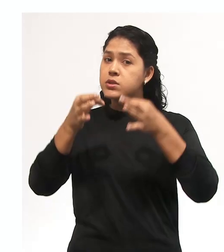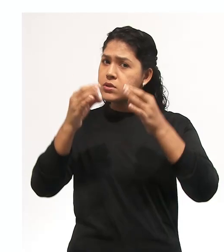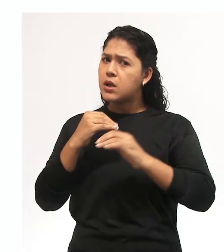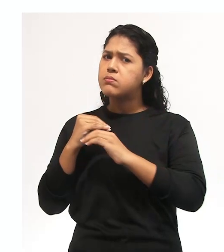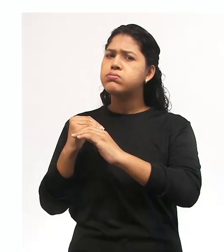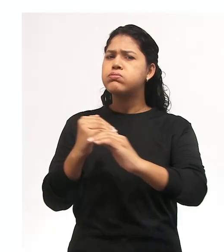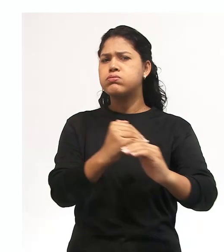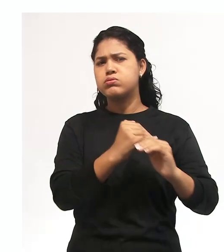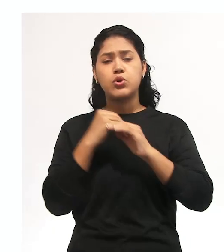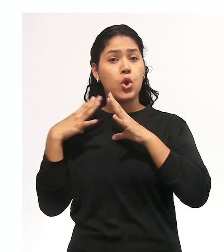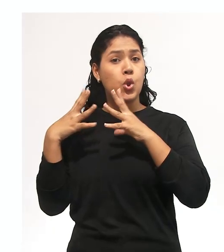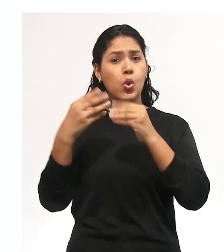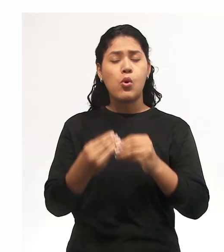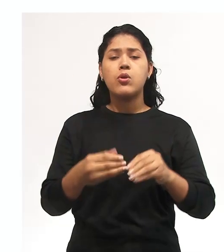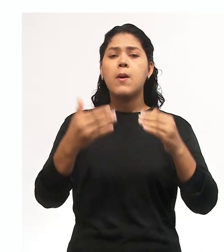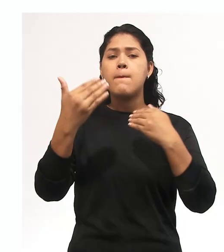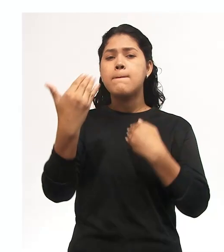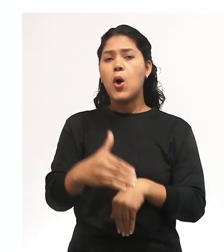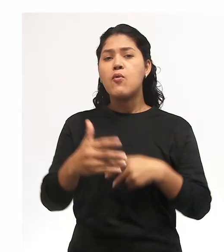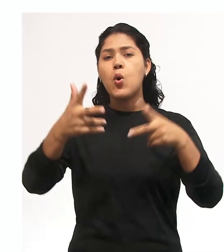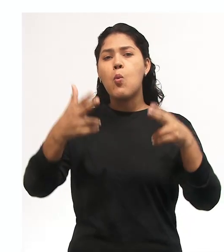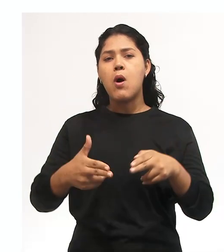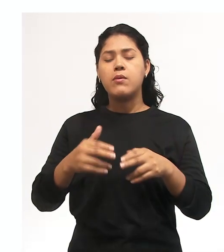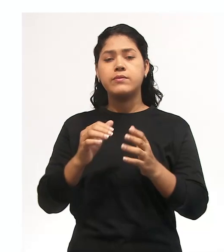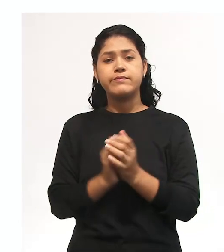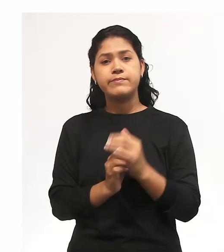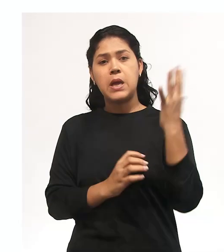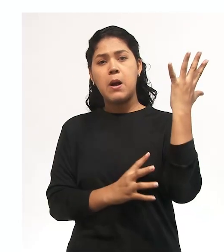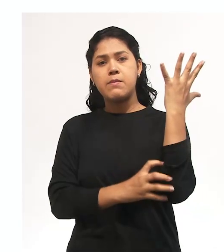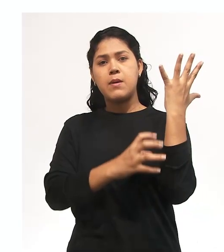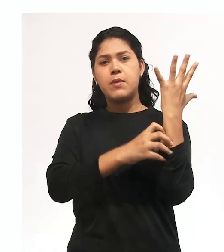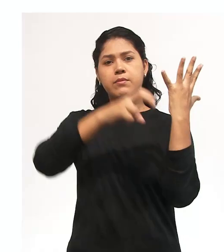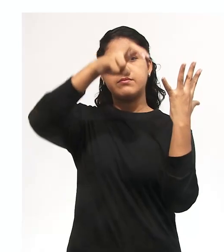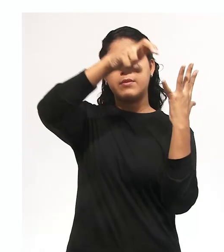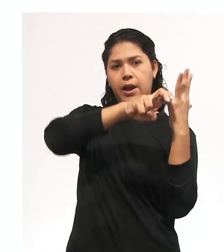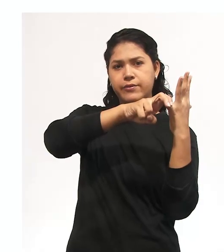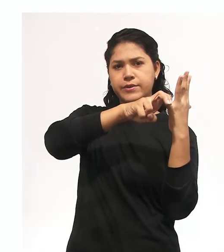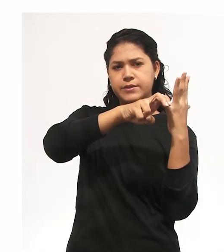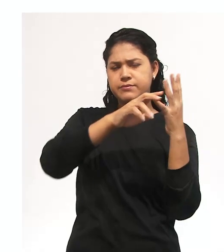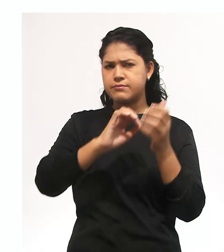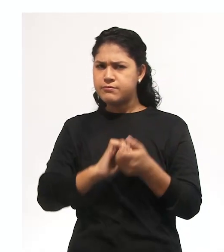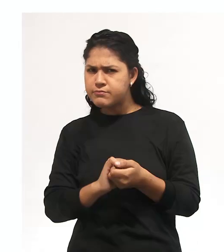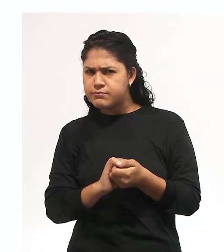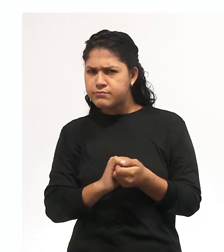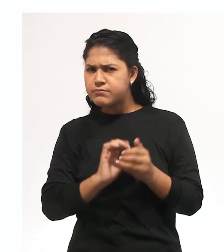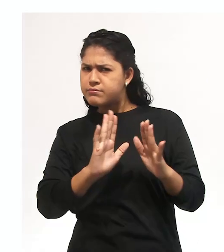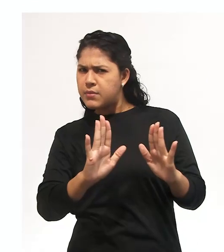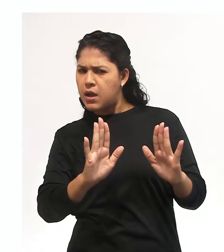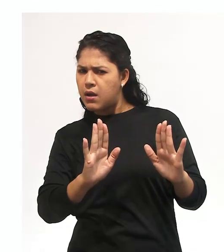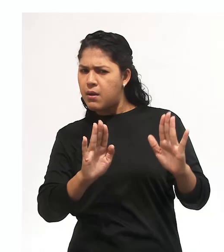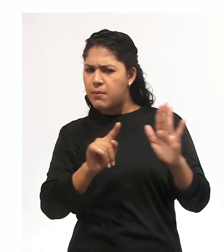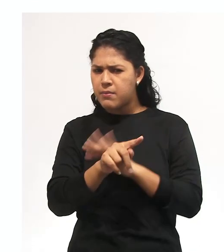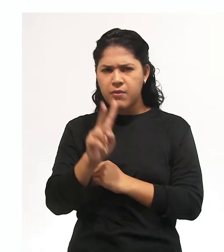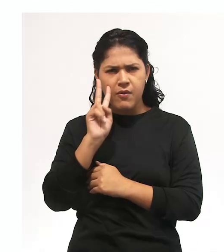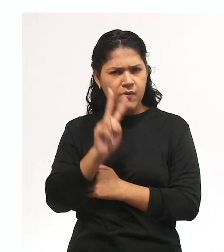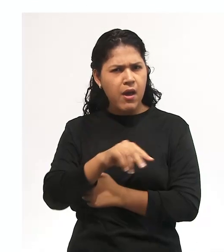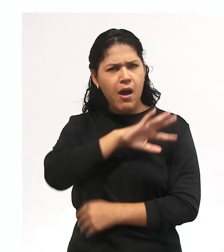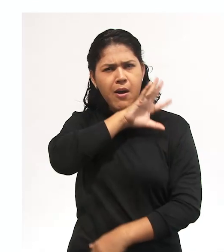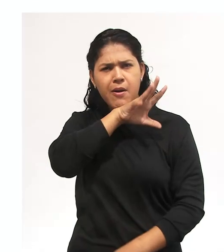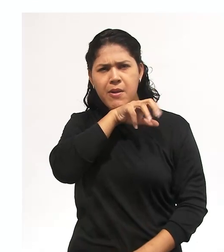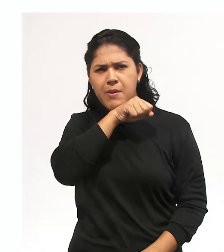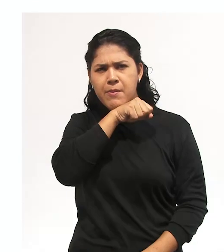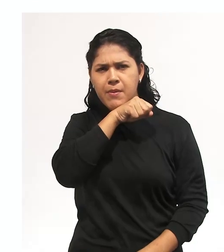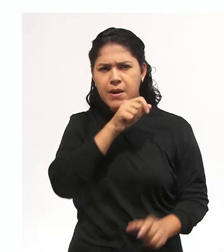o mesmo exame, escalar aquela árvore. Mas será que, de acordo com os animais que estão